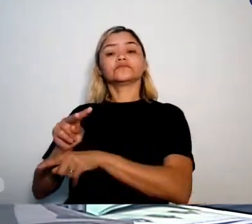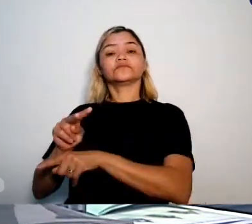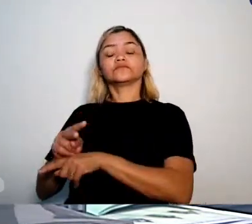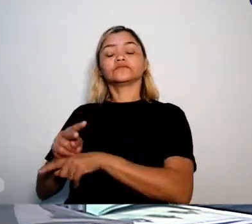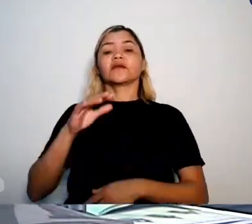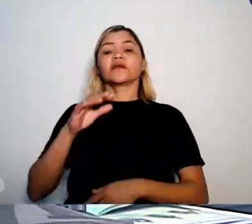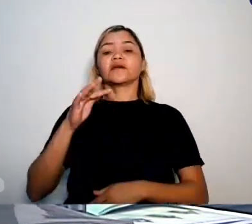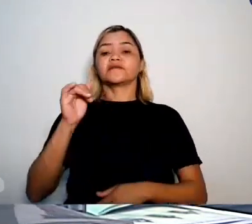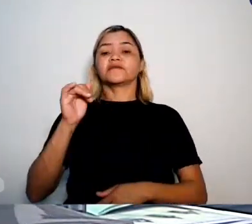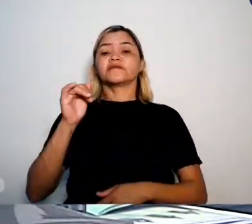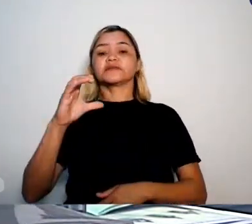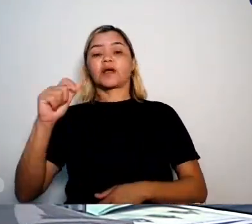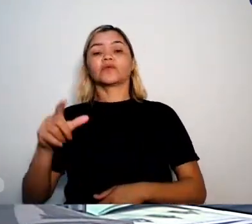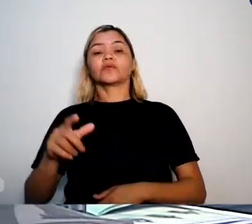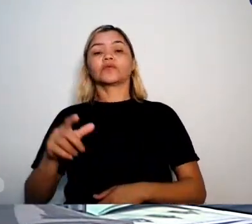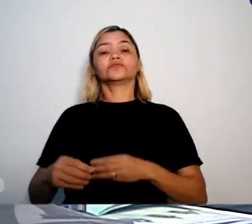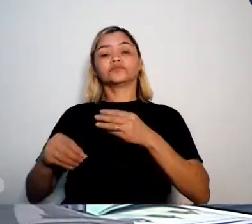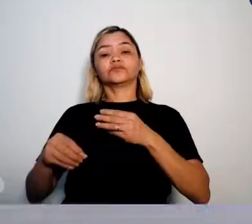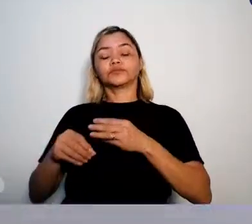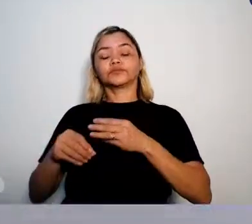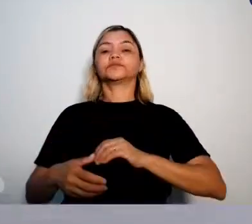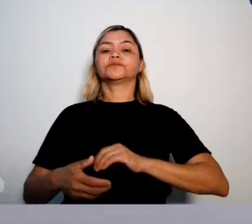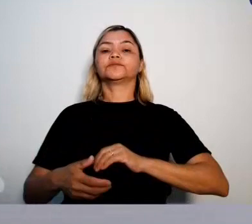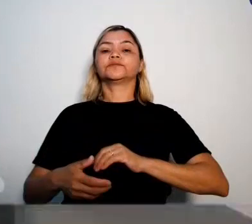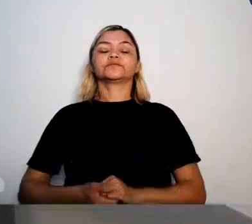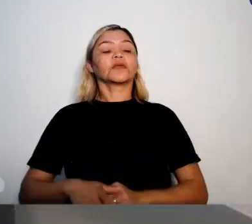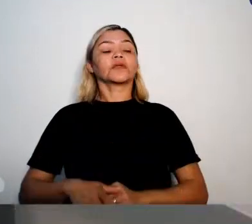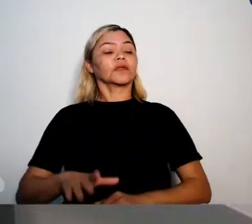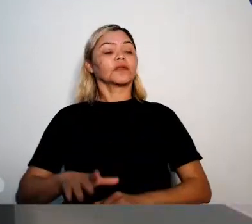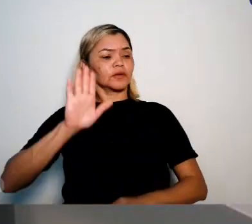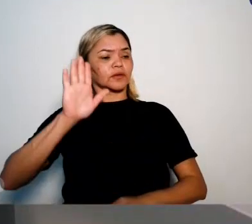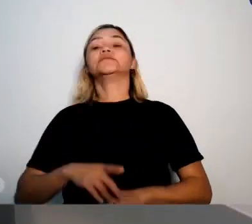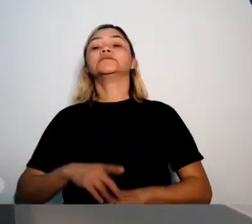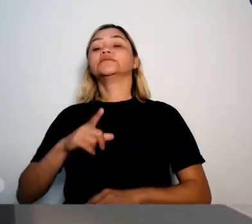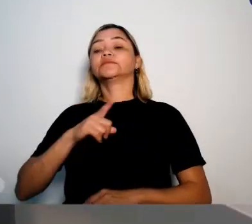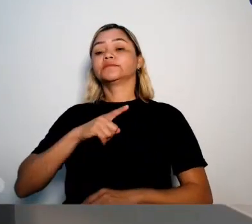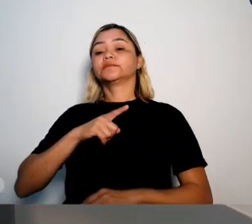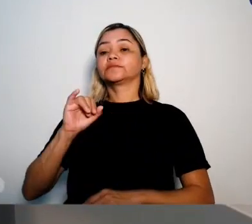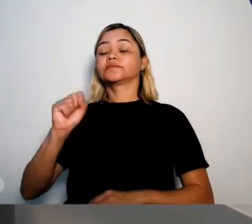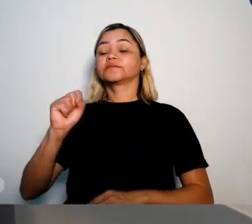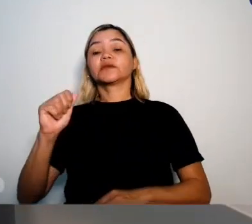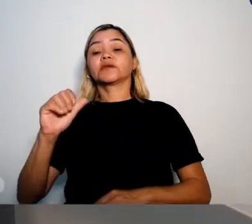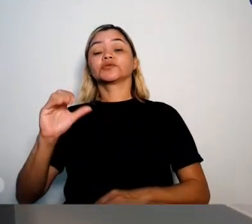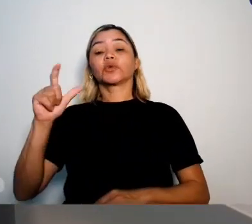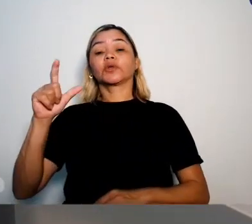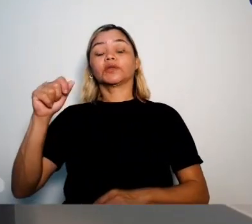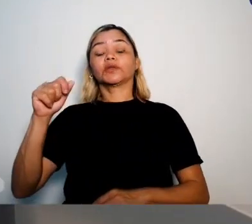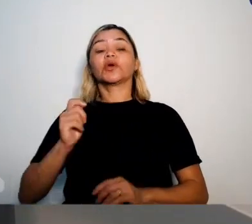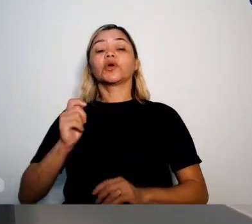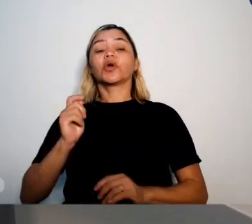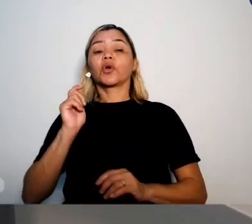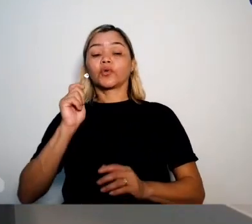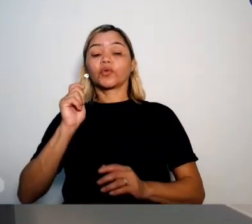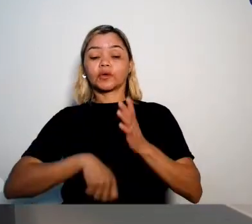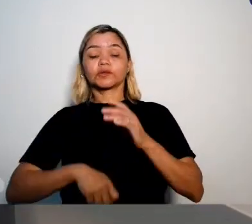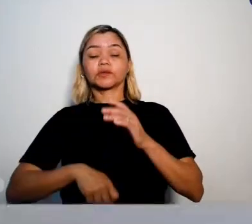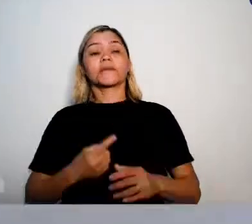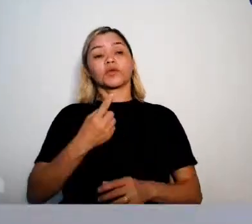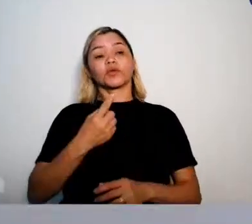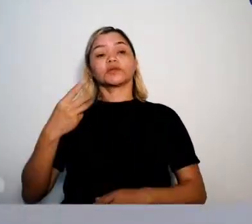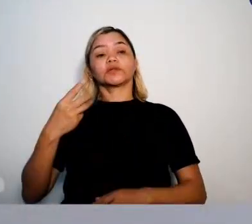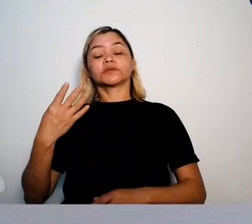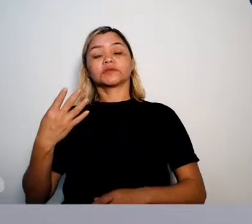Jorge, senhor presidente. Tem a palavra pela ordem, vereador Isaías Colino. Senhor presidente, eu gostaria de assinar o requerimento 1314 do vereador Abelardo, se ele permitir.